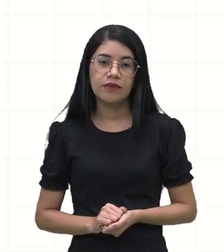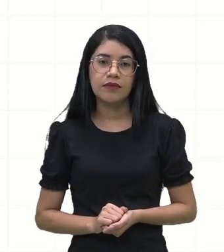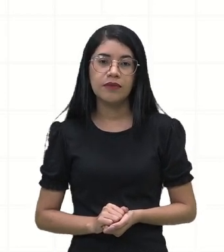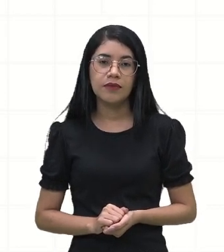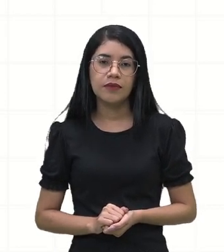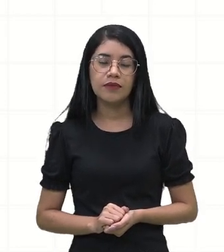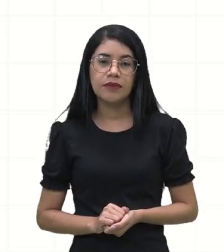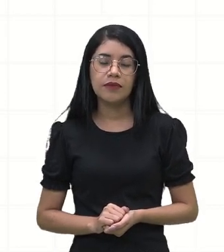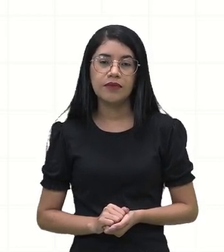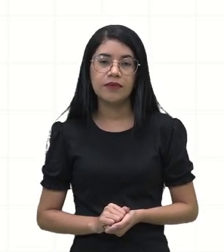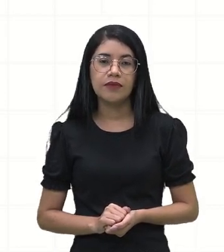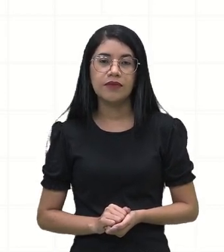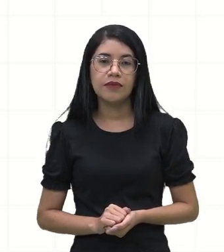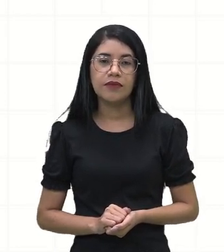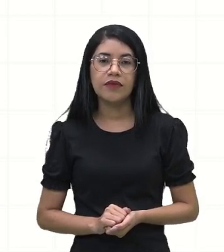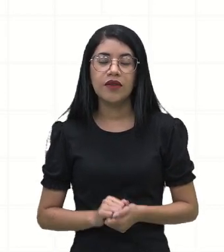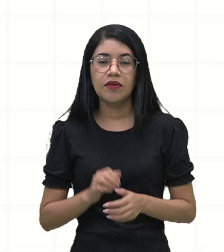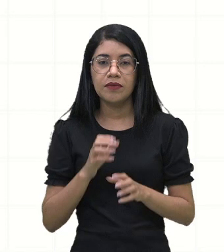500